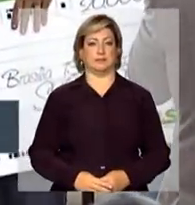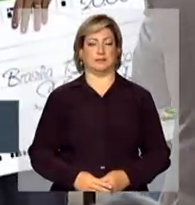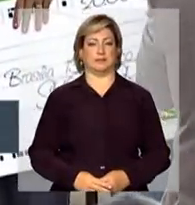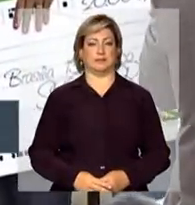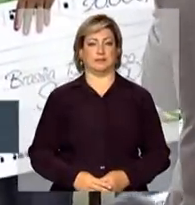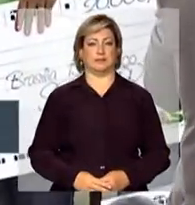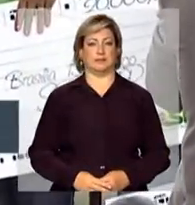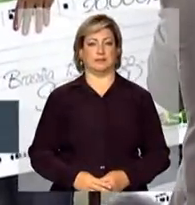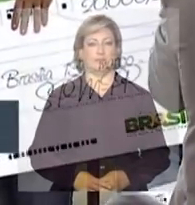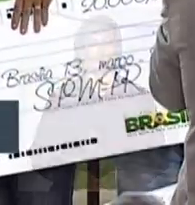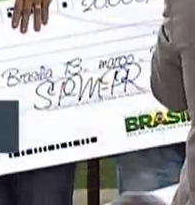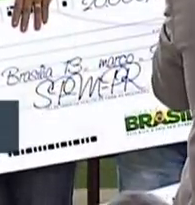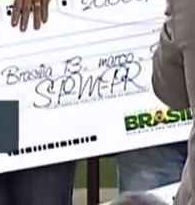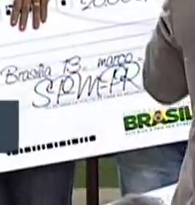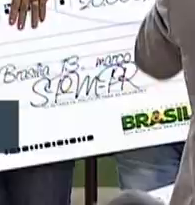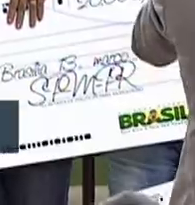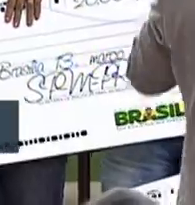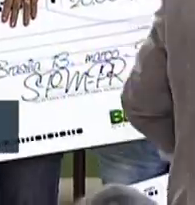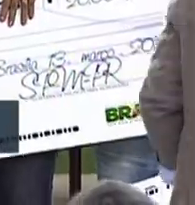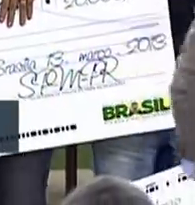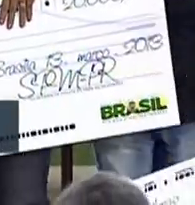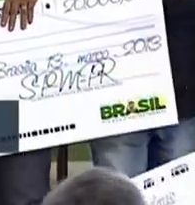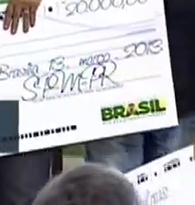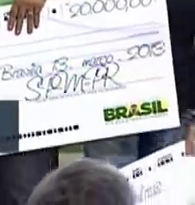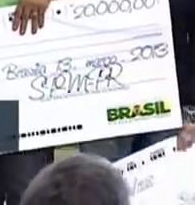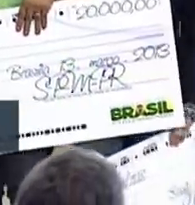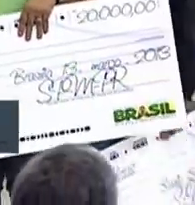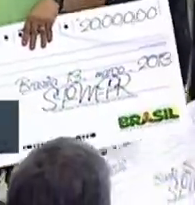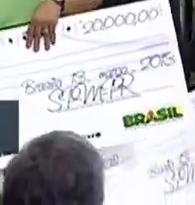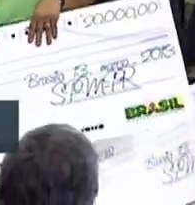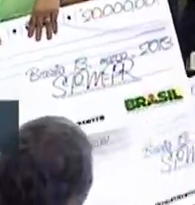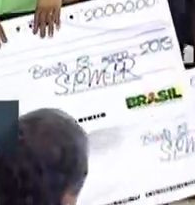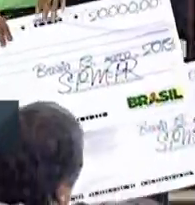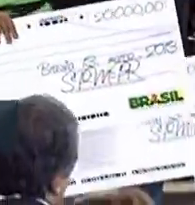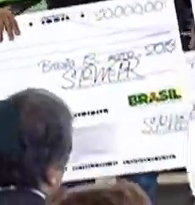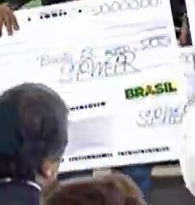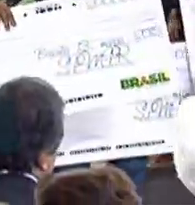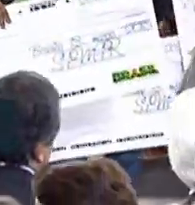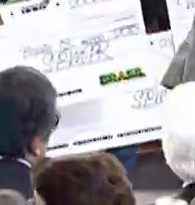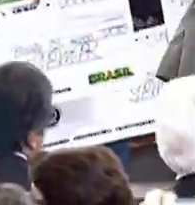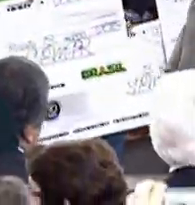E aí E aí